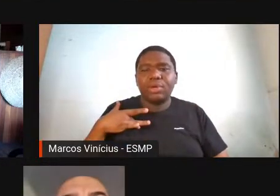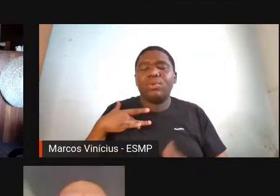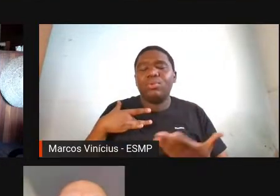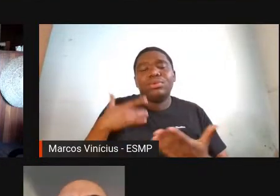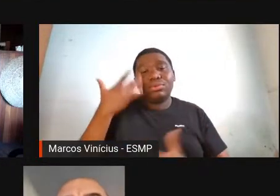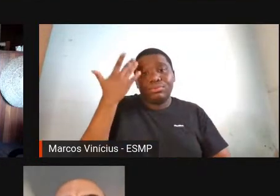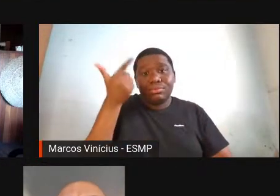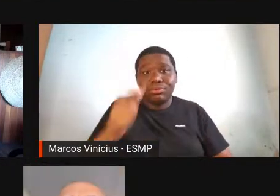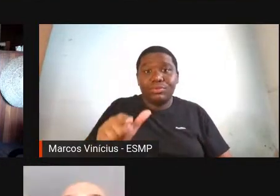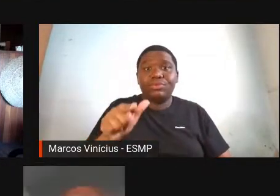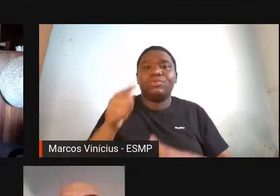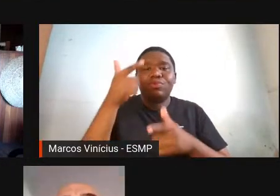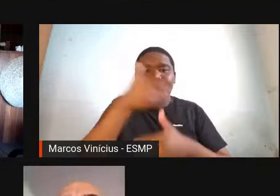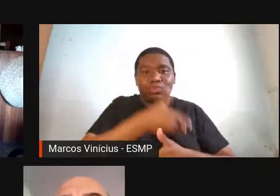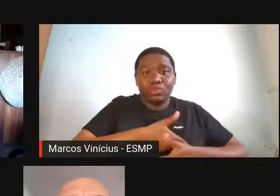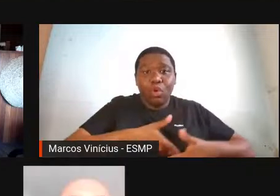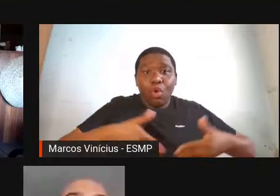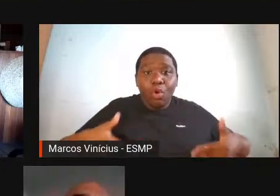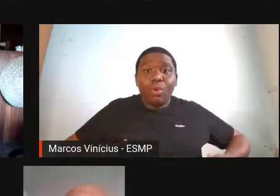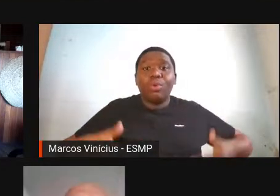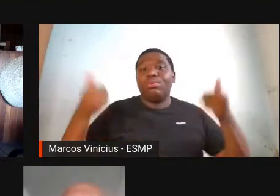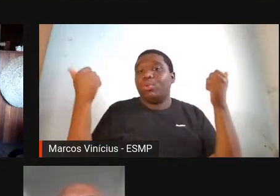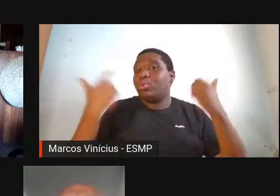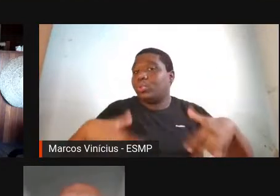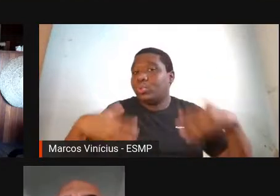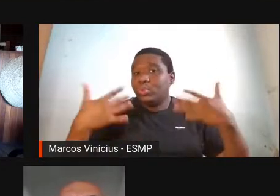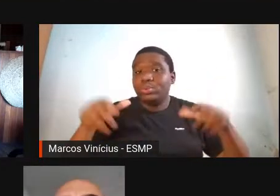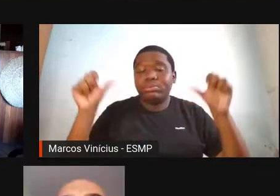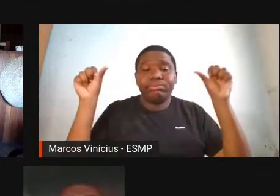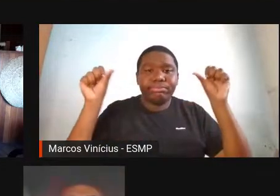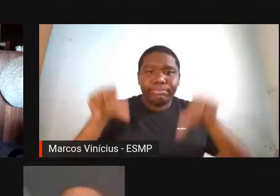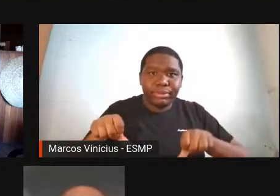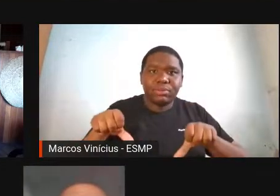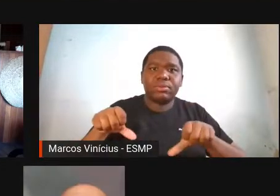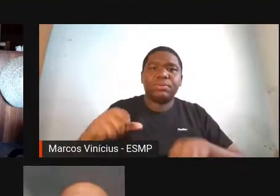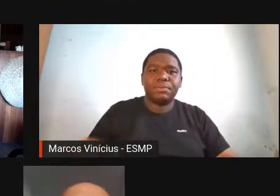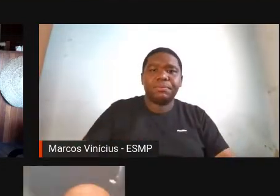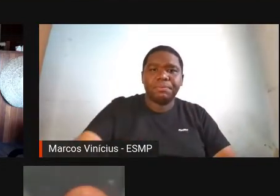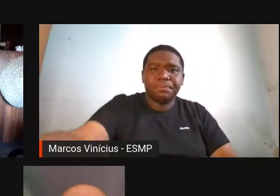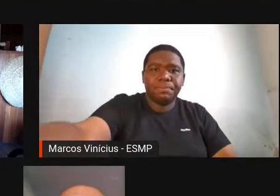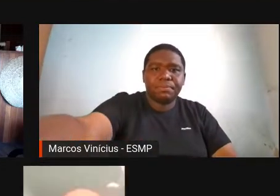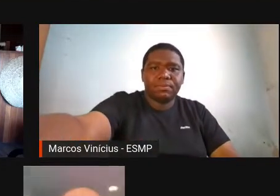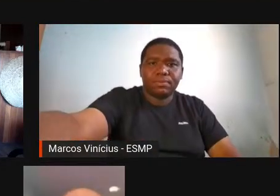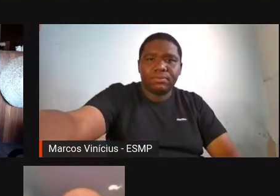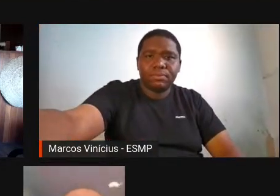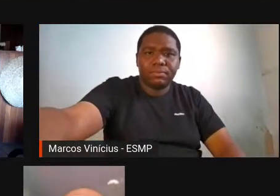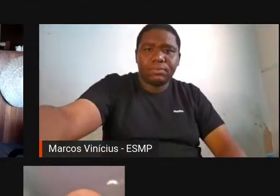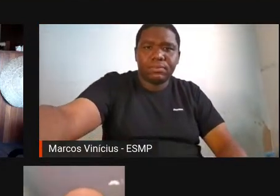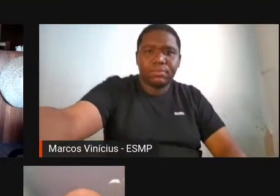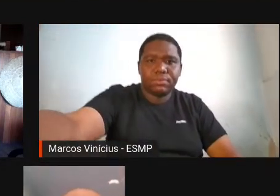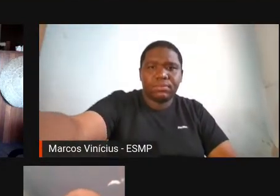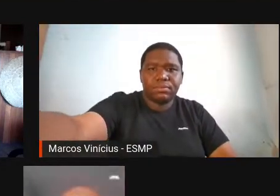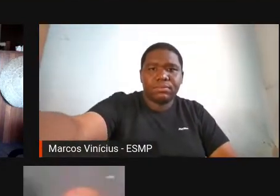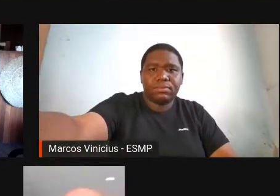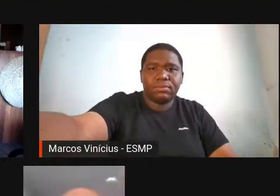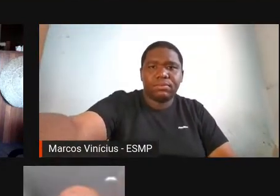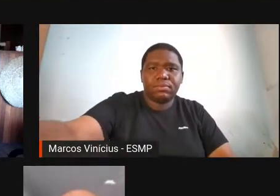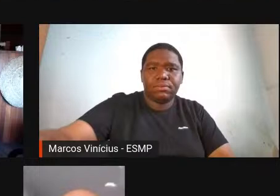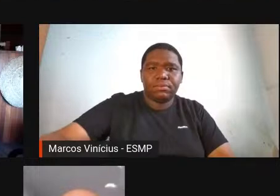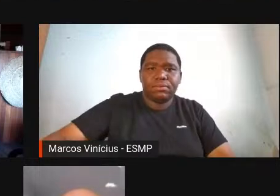voltou no seu grau mais cruel nos últimos tempos e a